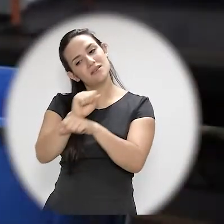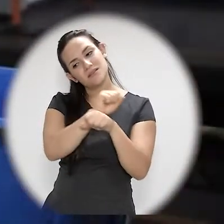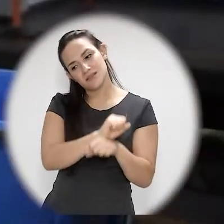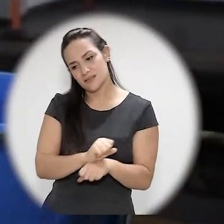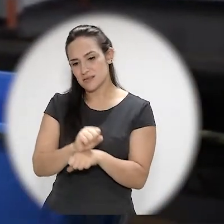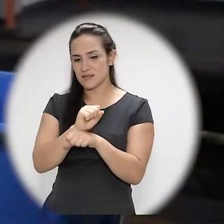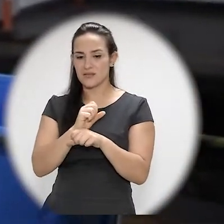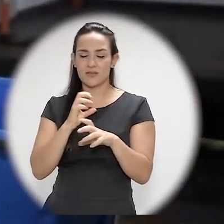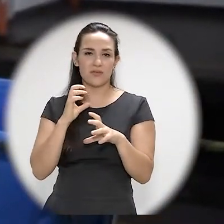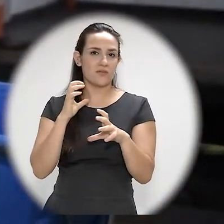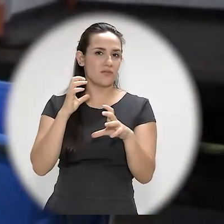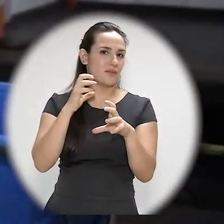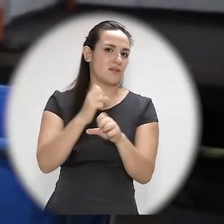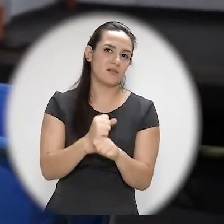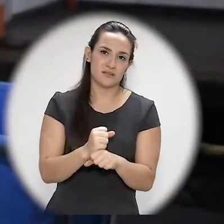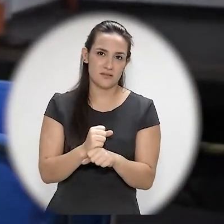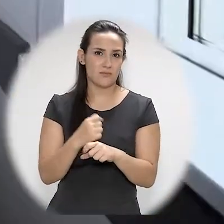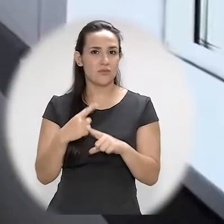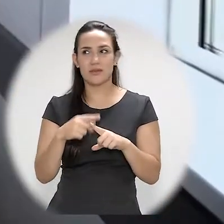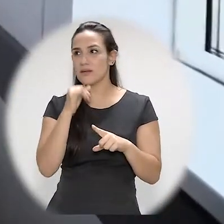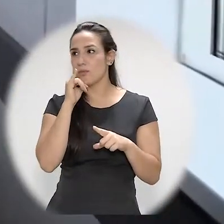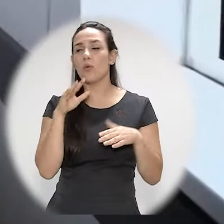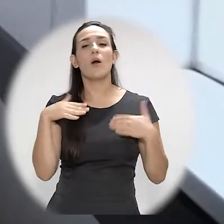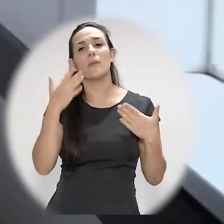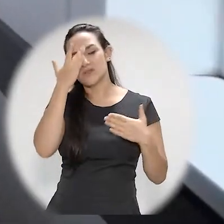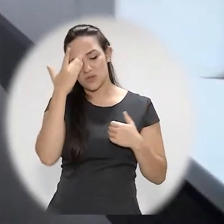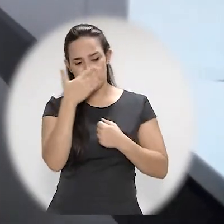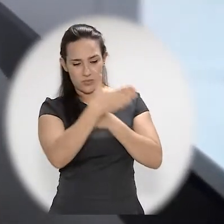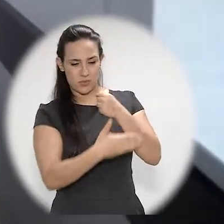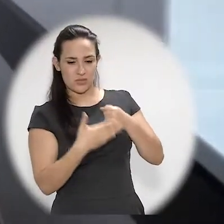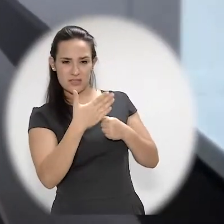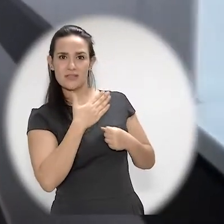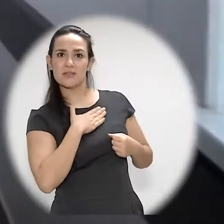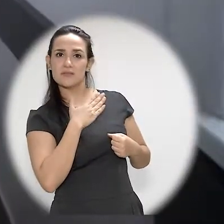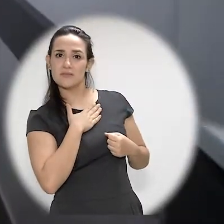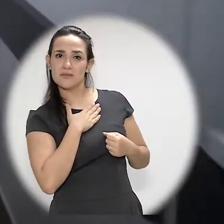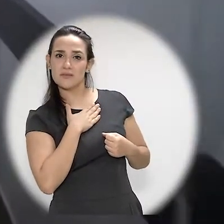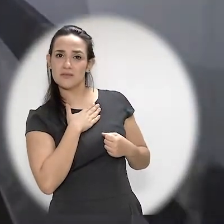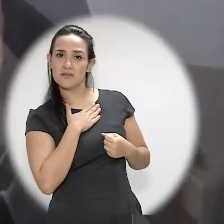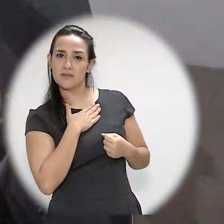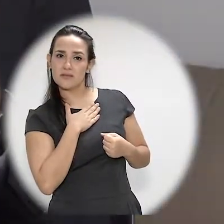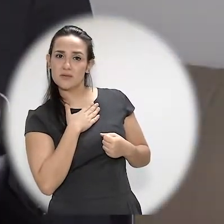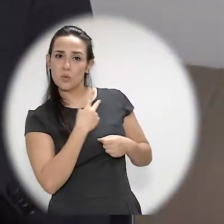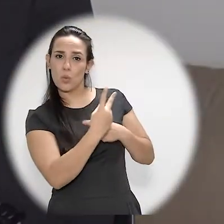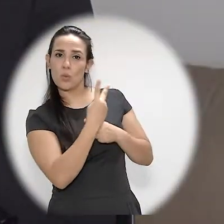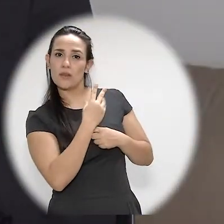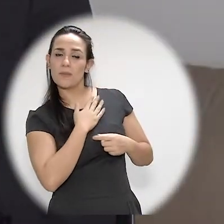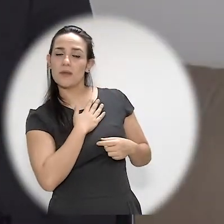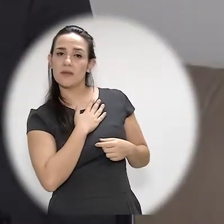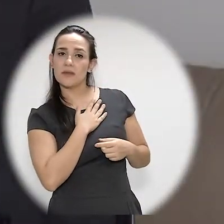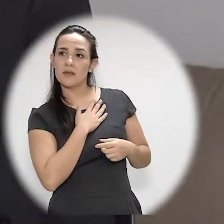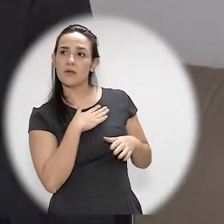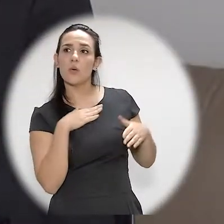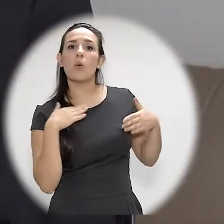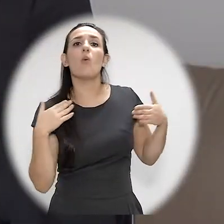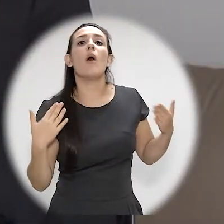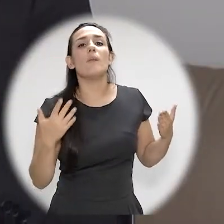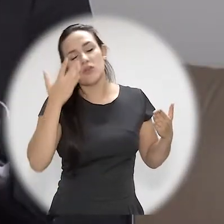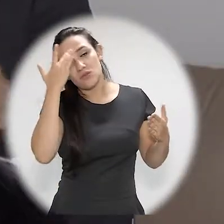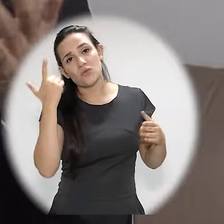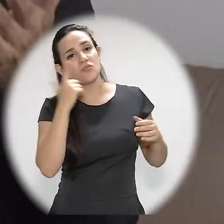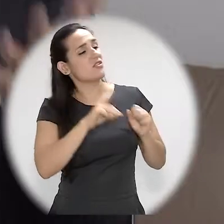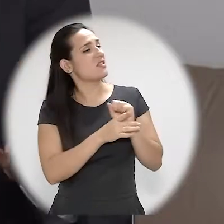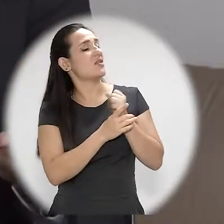da credibilidade de quem vai nos proteger, quem vai nos assegurar uma boa qualidade